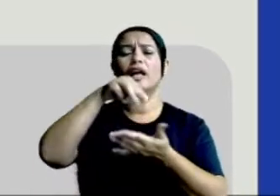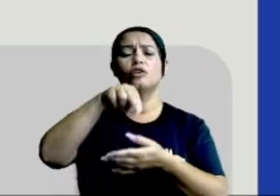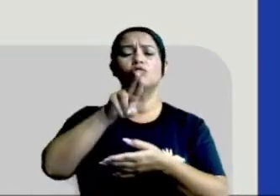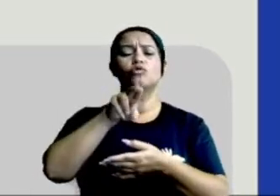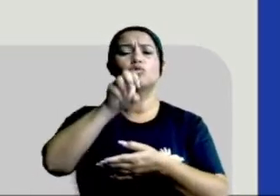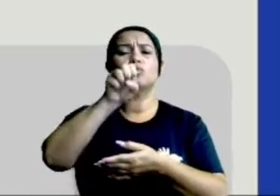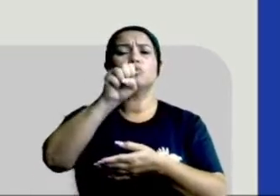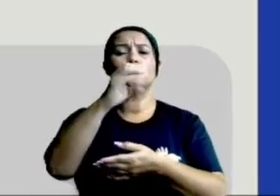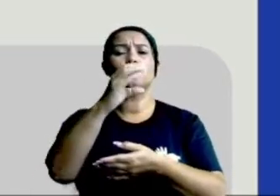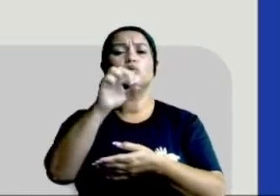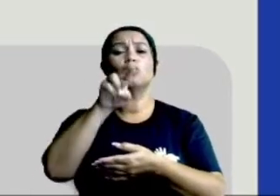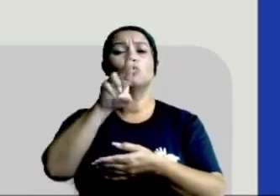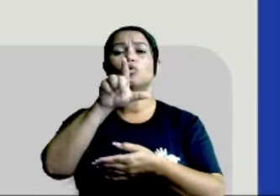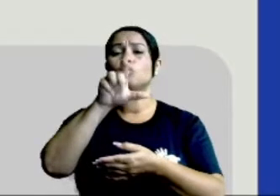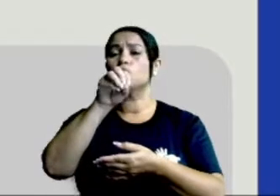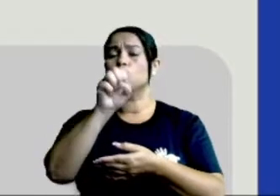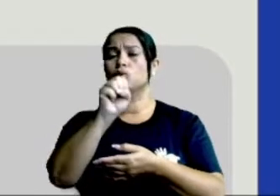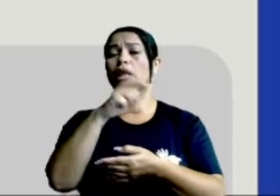6 músculos,